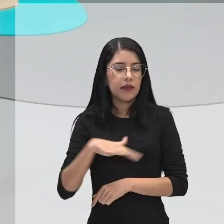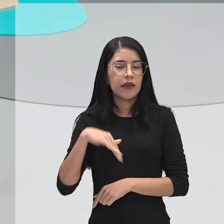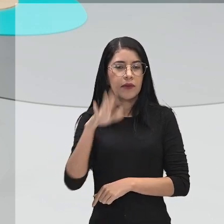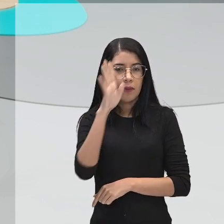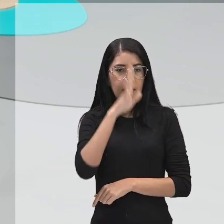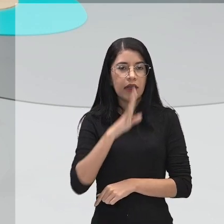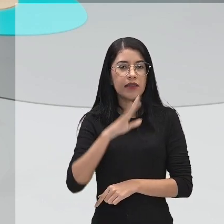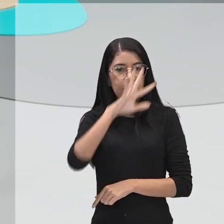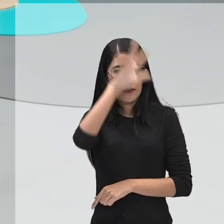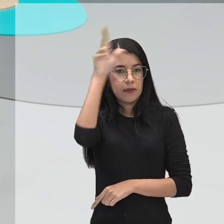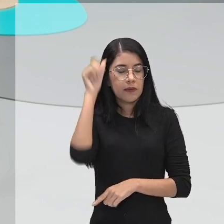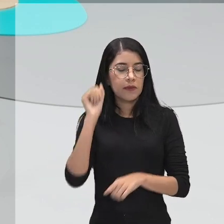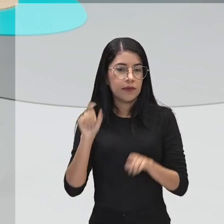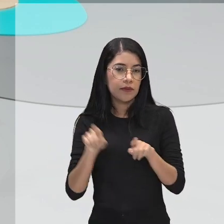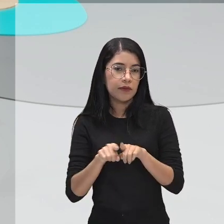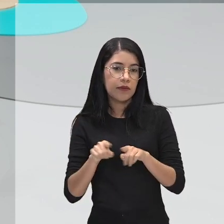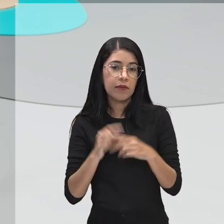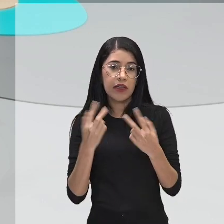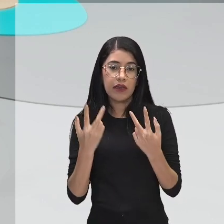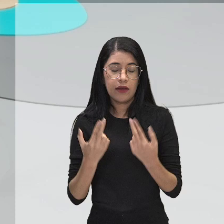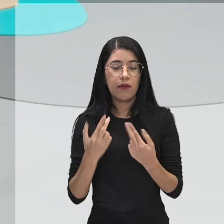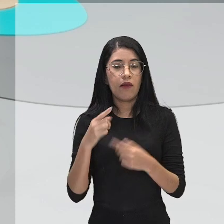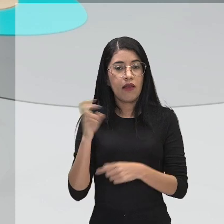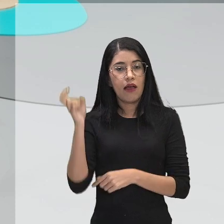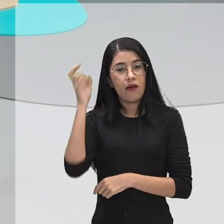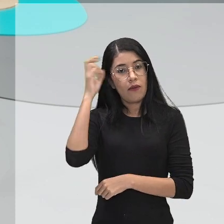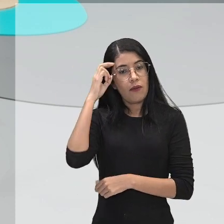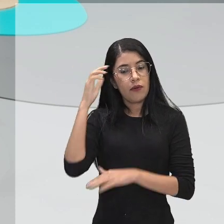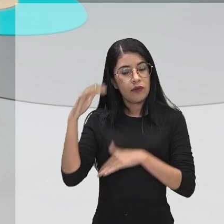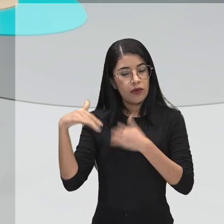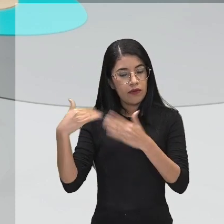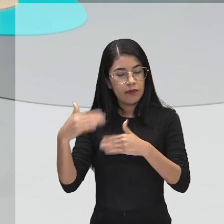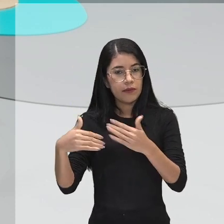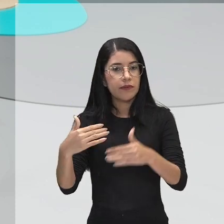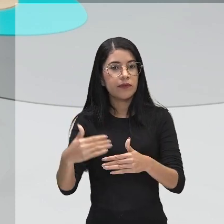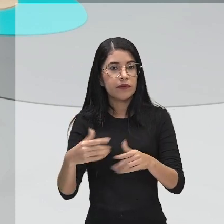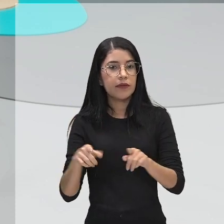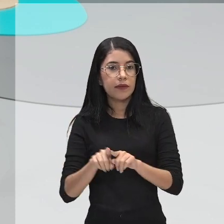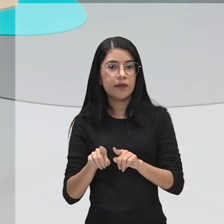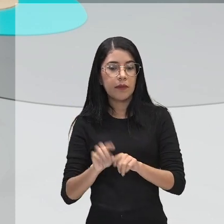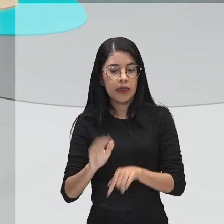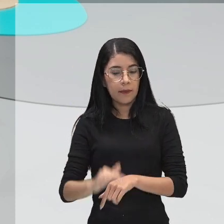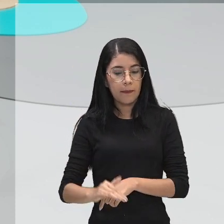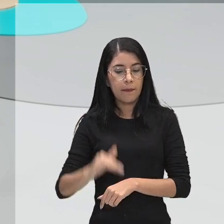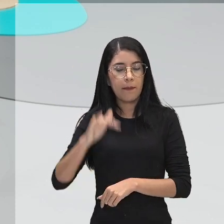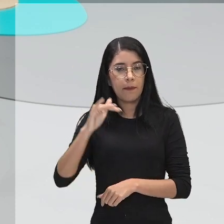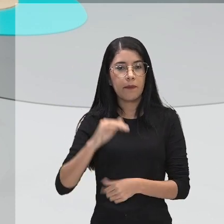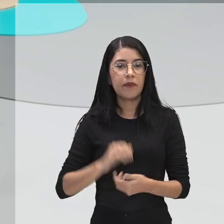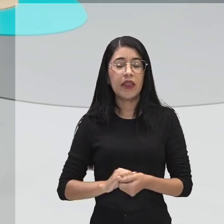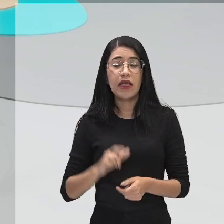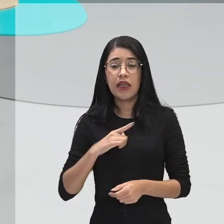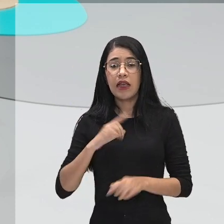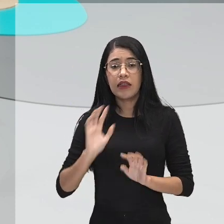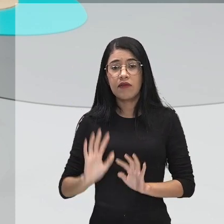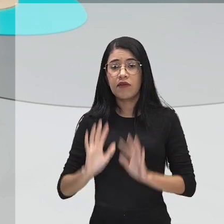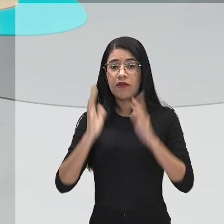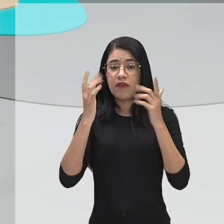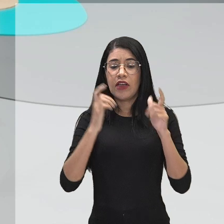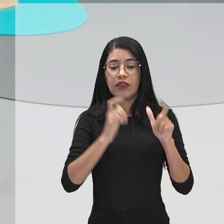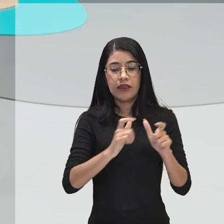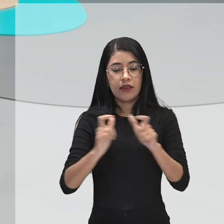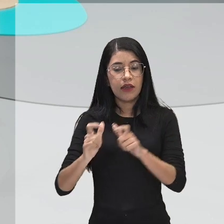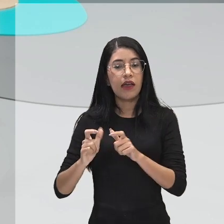nosso Amazonas, também a cultura também é passada desde cedo, tem festividades nas localidades de